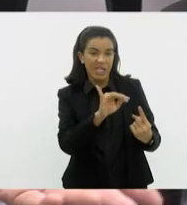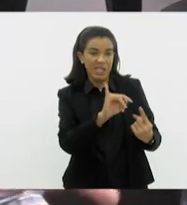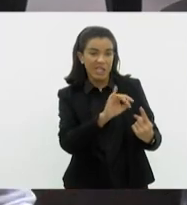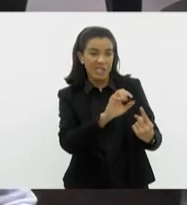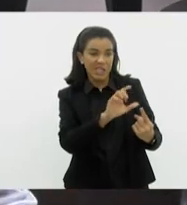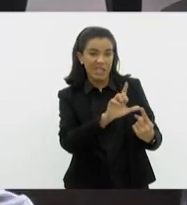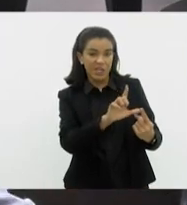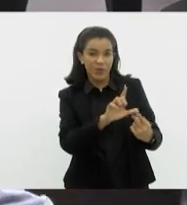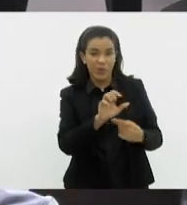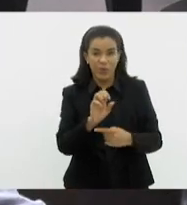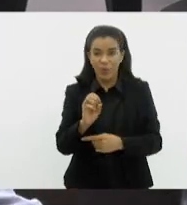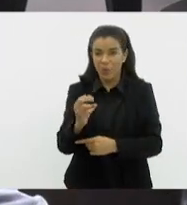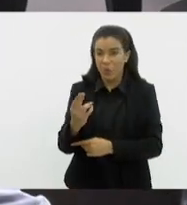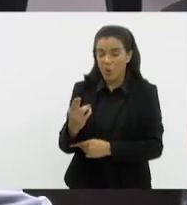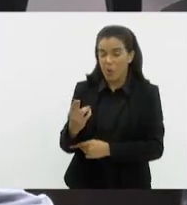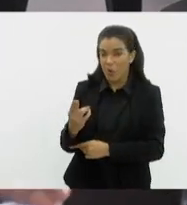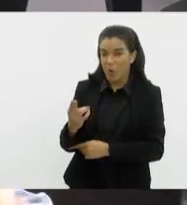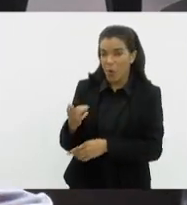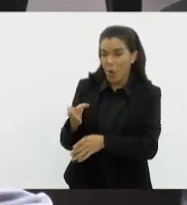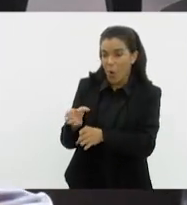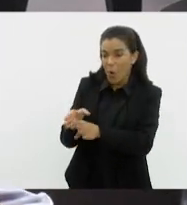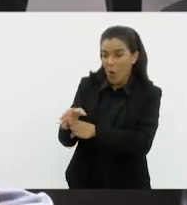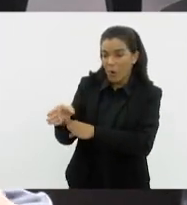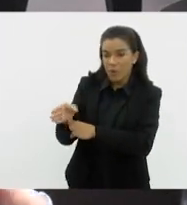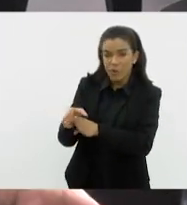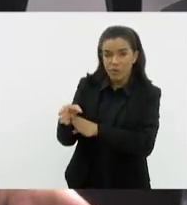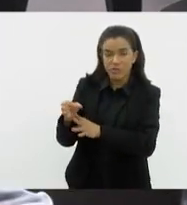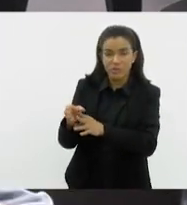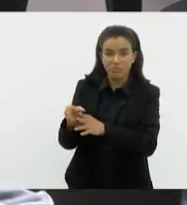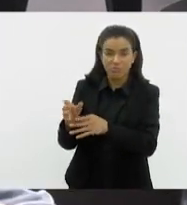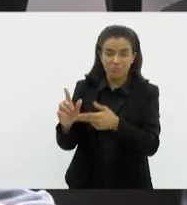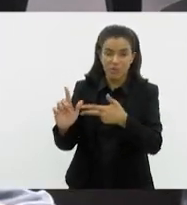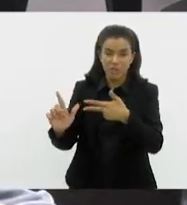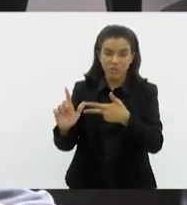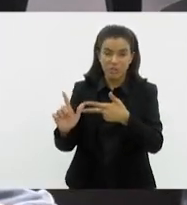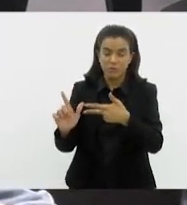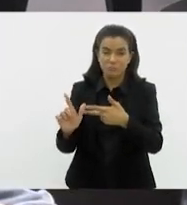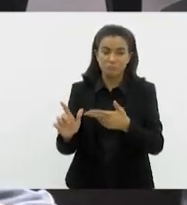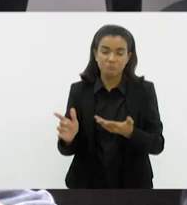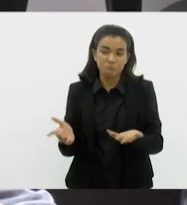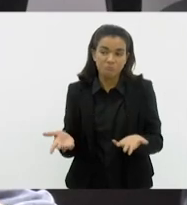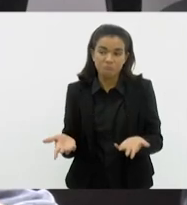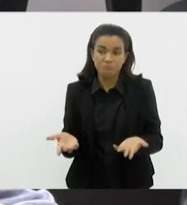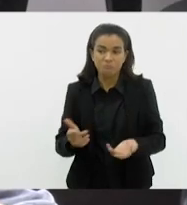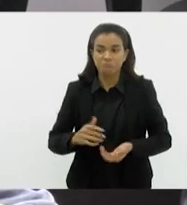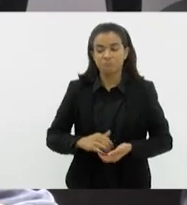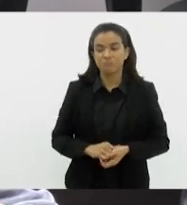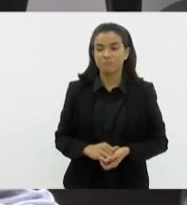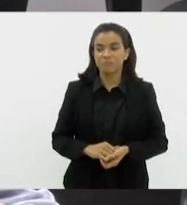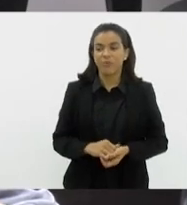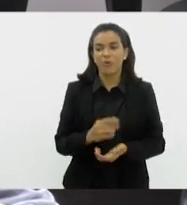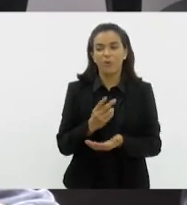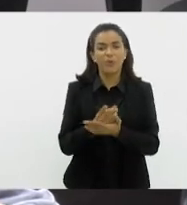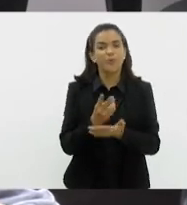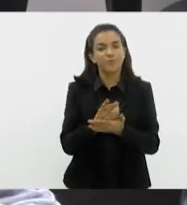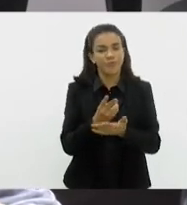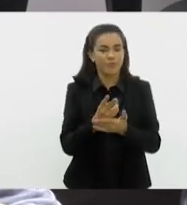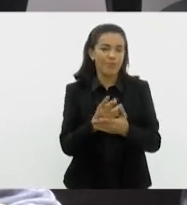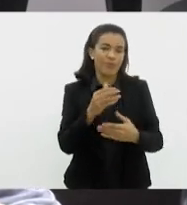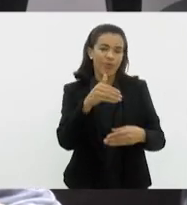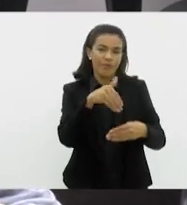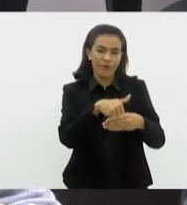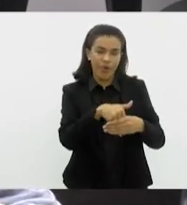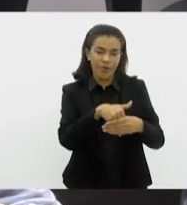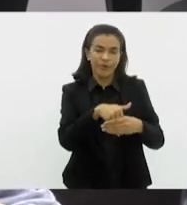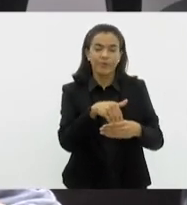e autorização legislativa, né? Vamos deputado manter, manter o voto do Serafini, posso